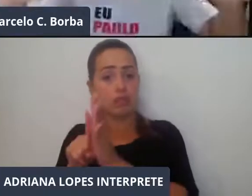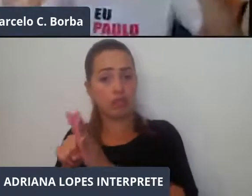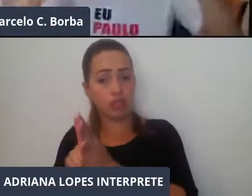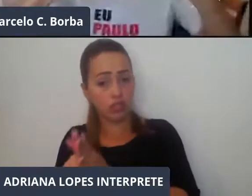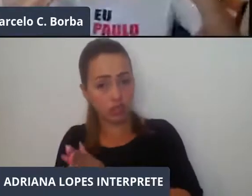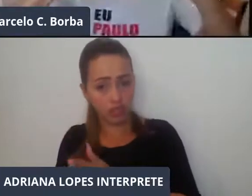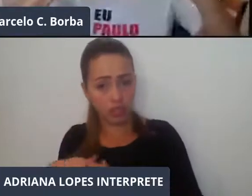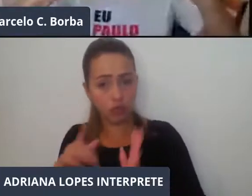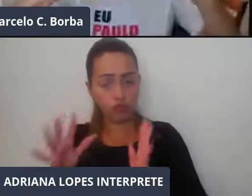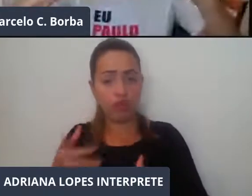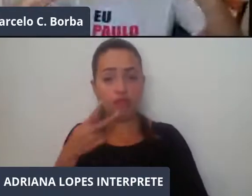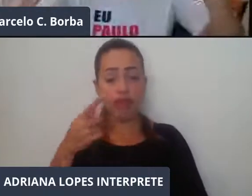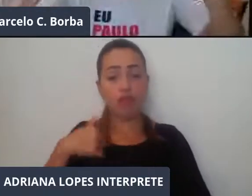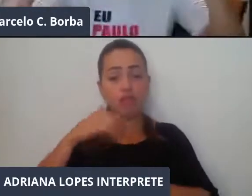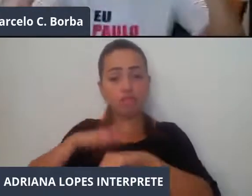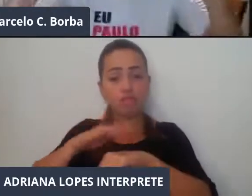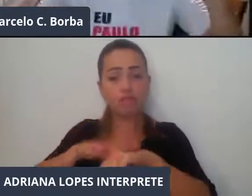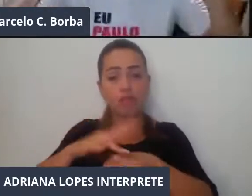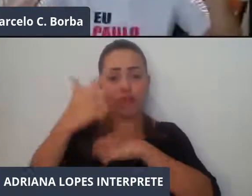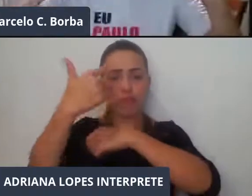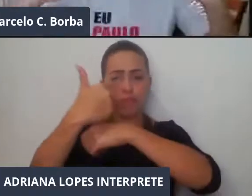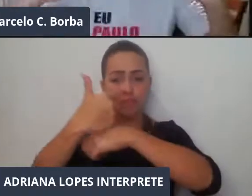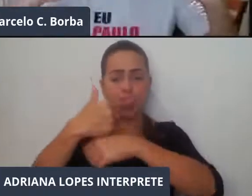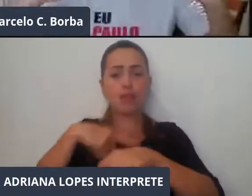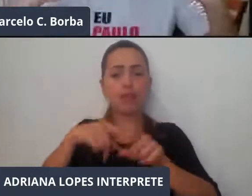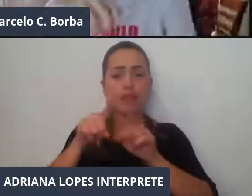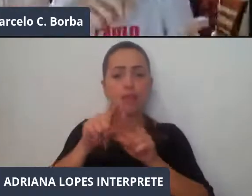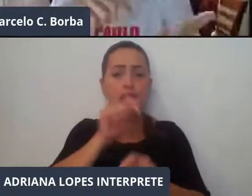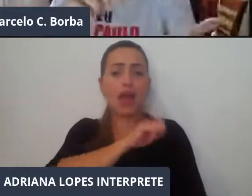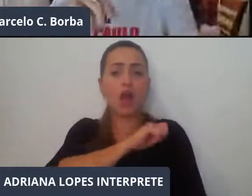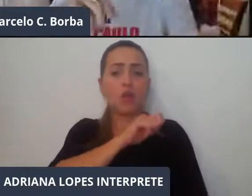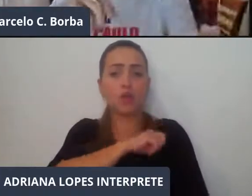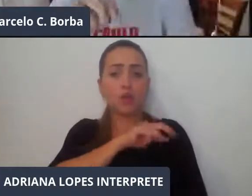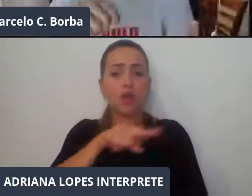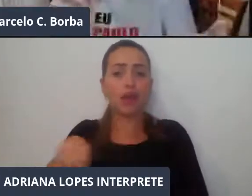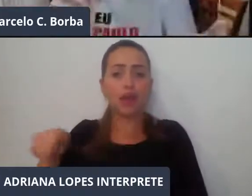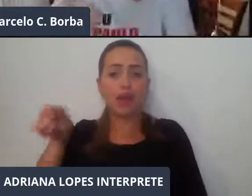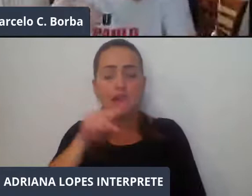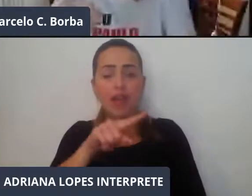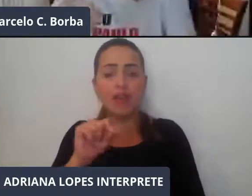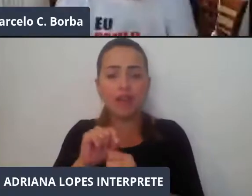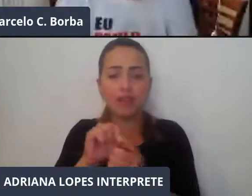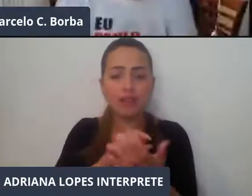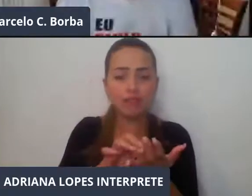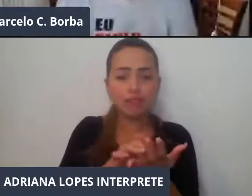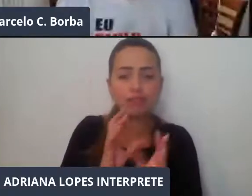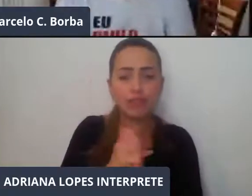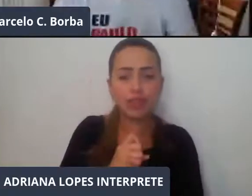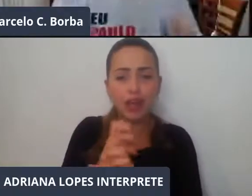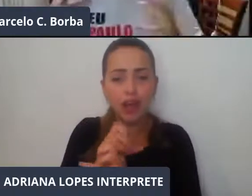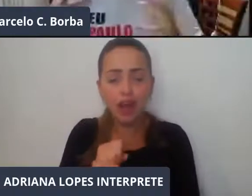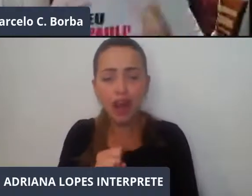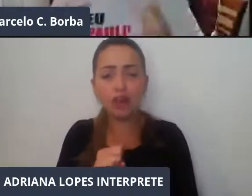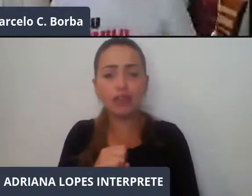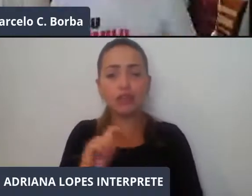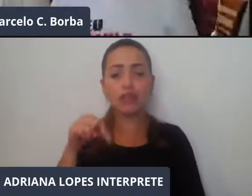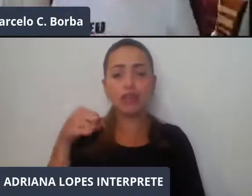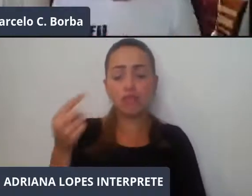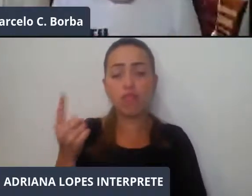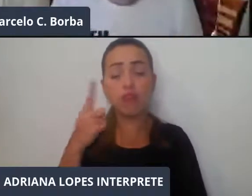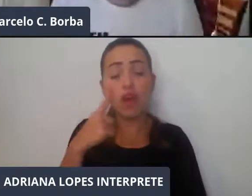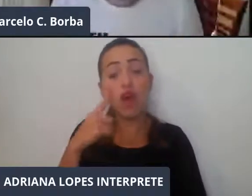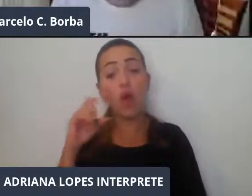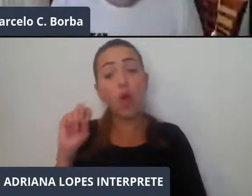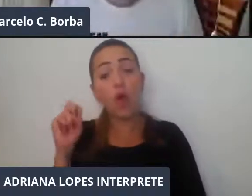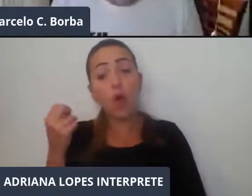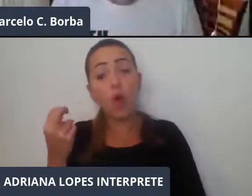que eu próprio já me filmei, filmei os alunos, e eles lidando com calculadora gráficas, depois com software, etc., ou